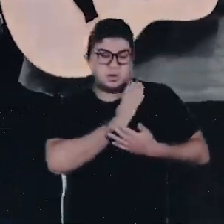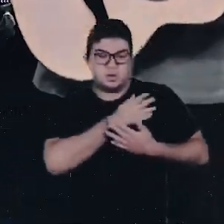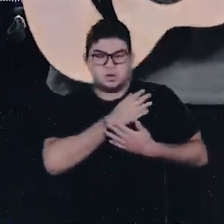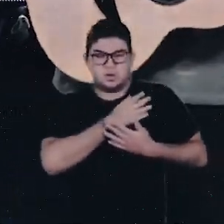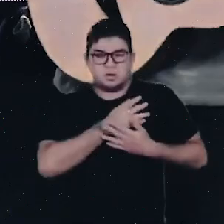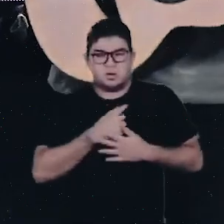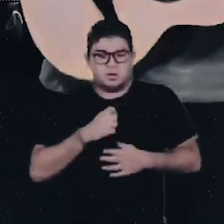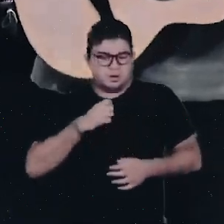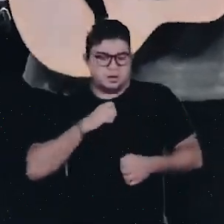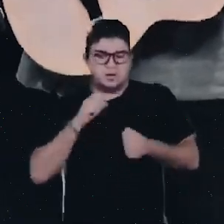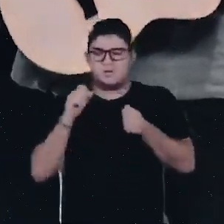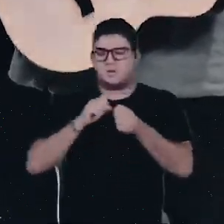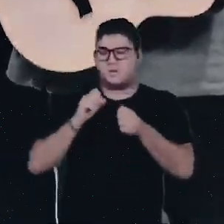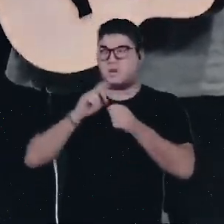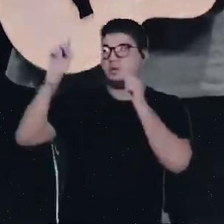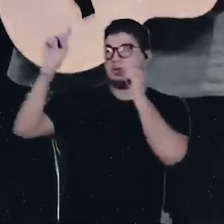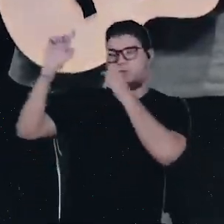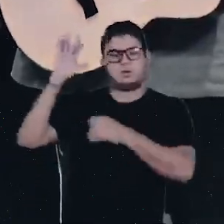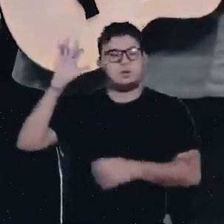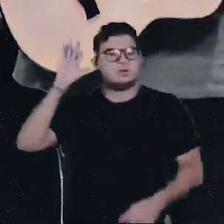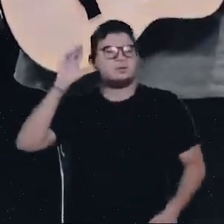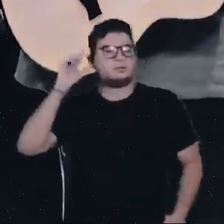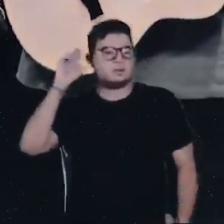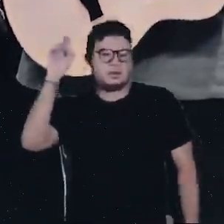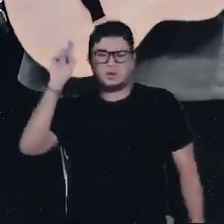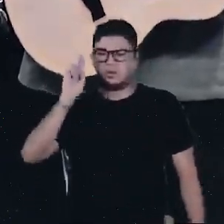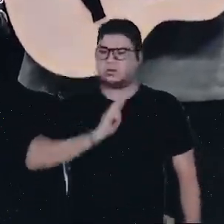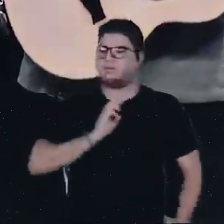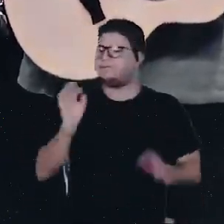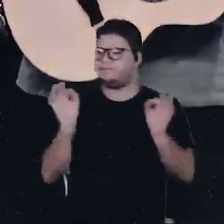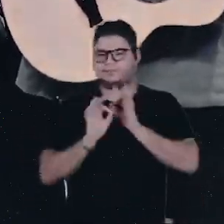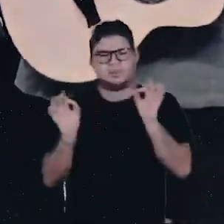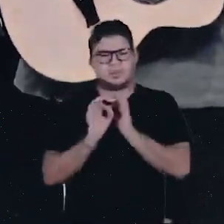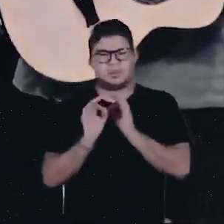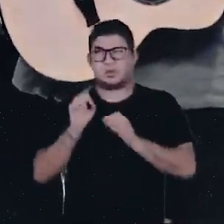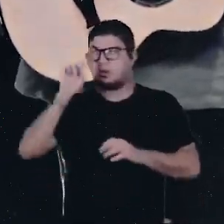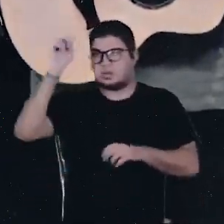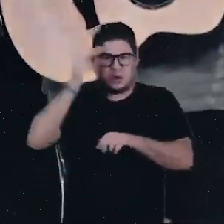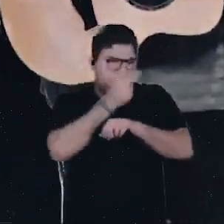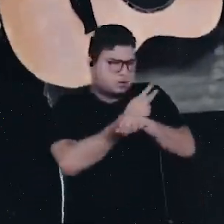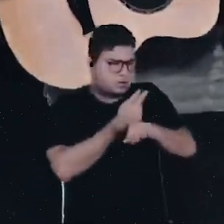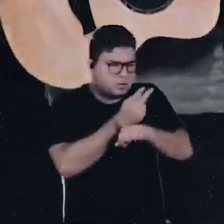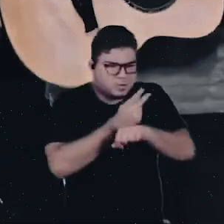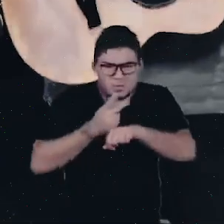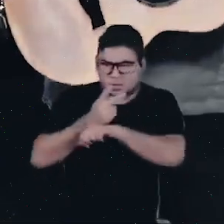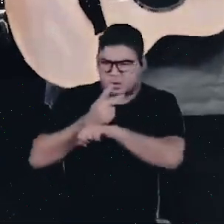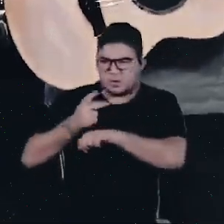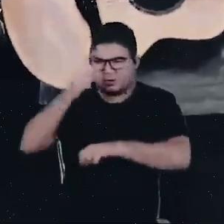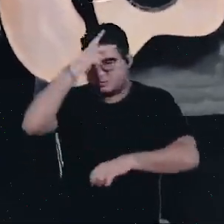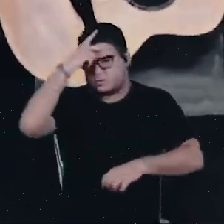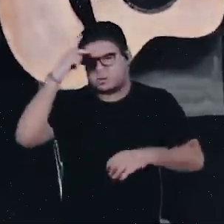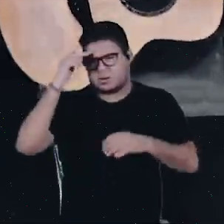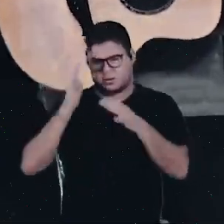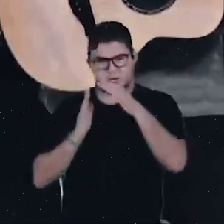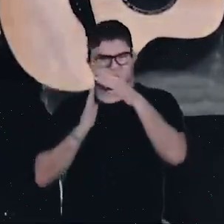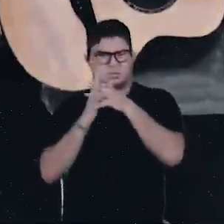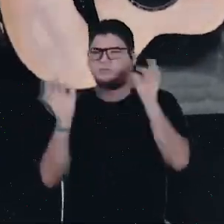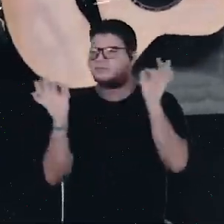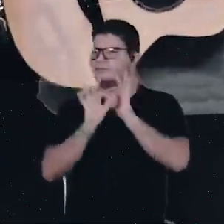Deus? Não, não. Deus não está atrás de pessoas que têm alta